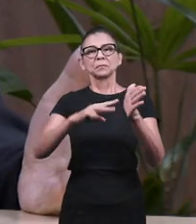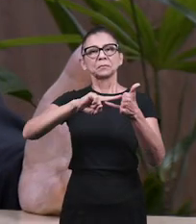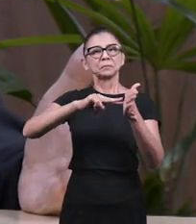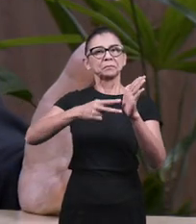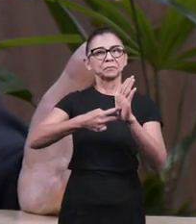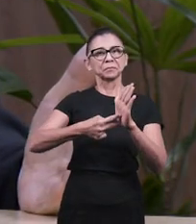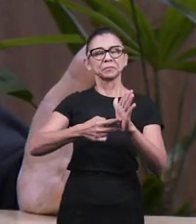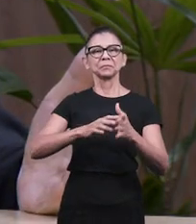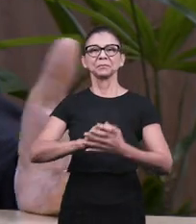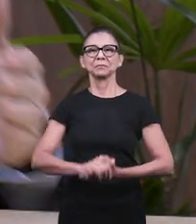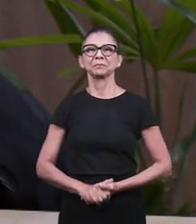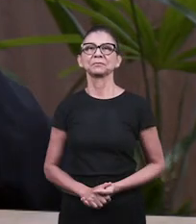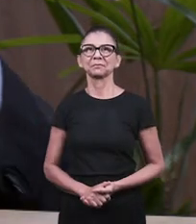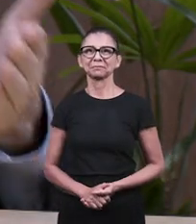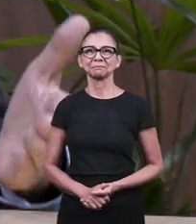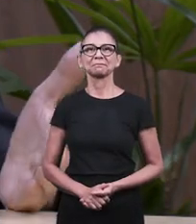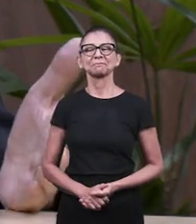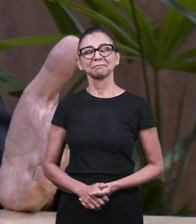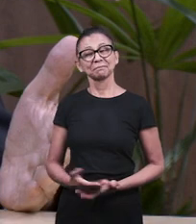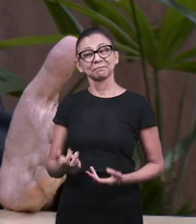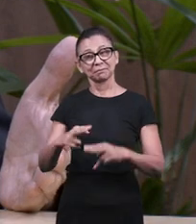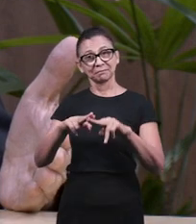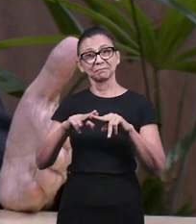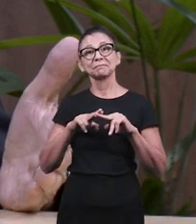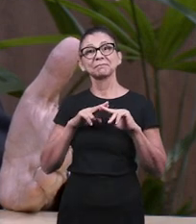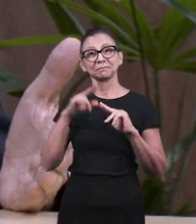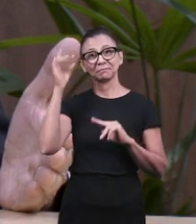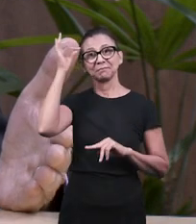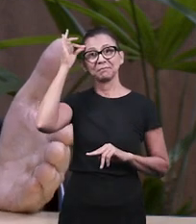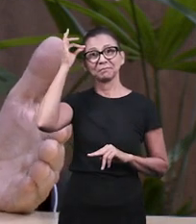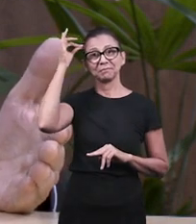de Deus, né? Claro. Não é isso? Vamos entender no Espírito, né?